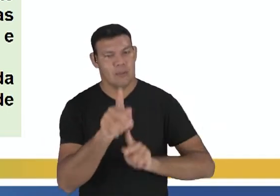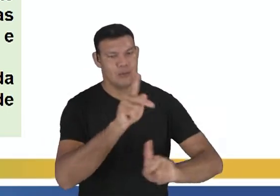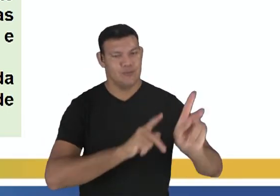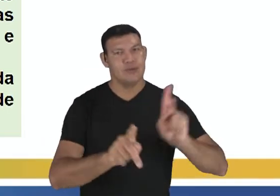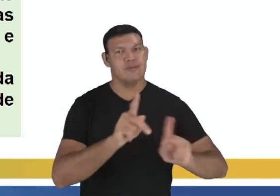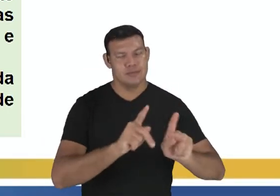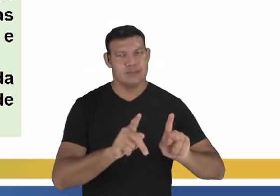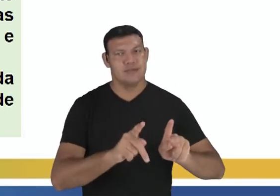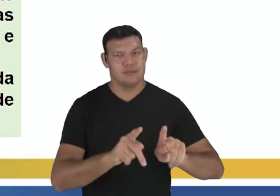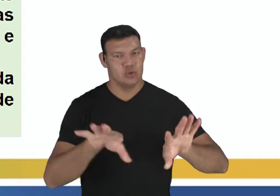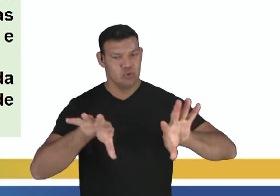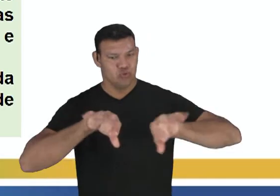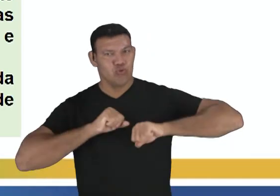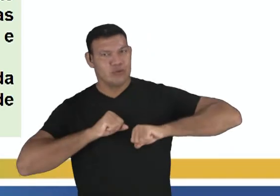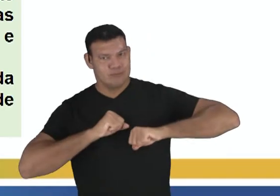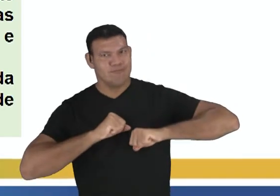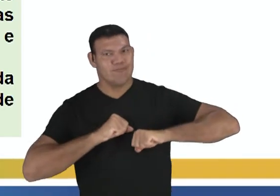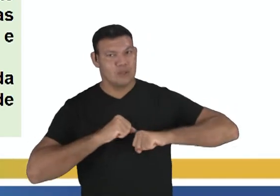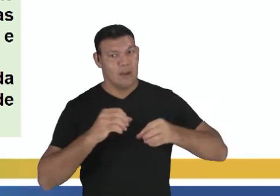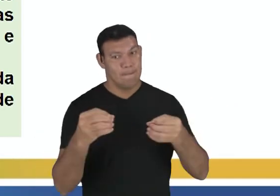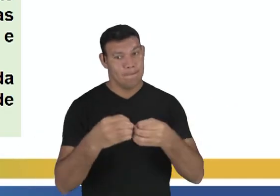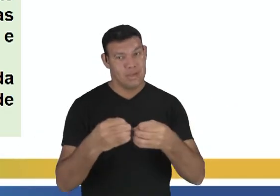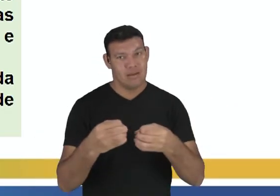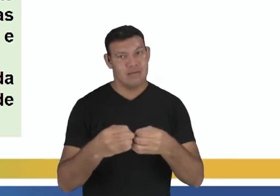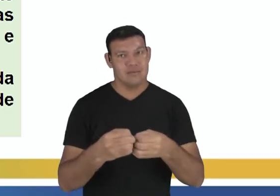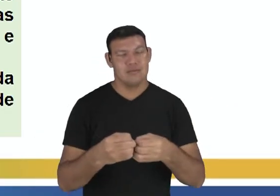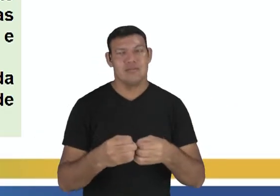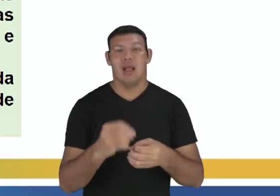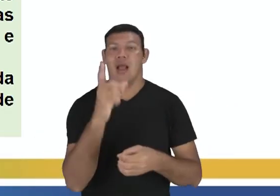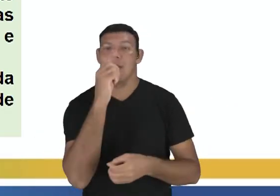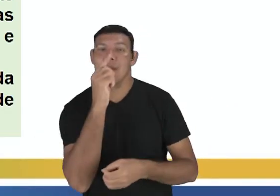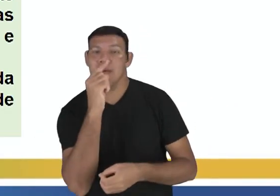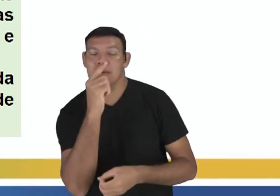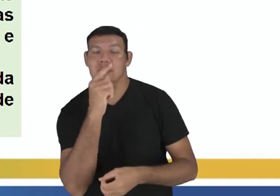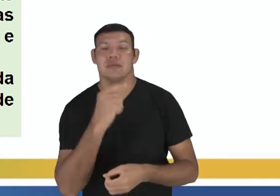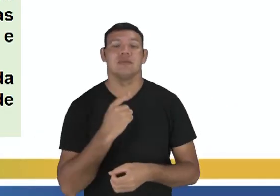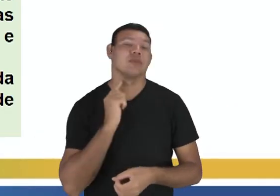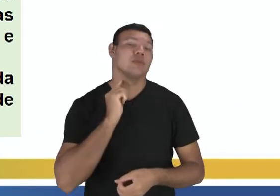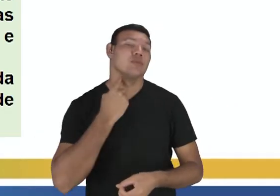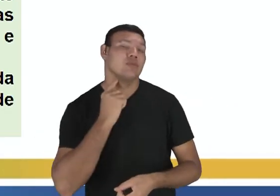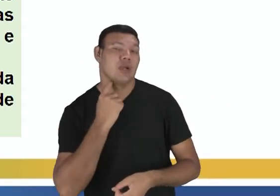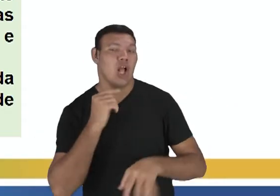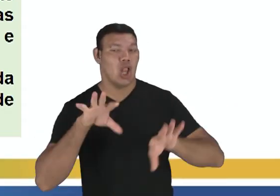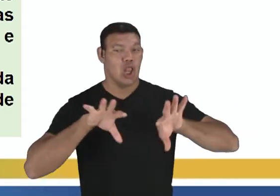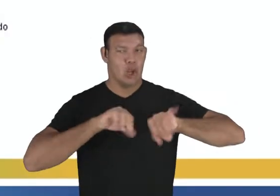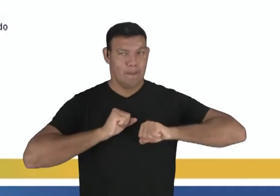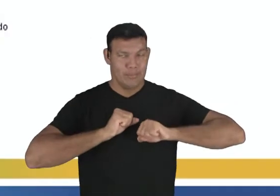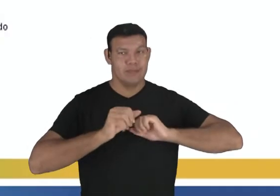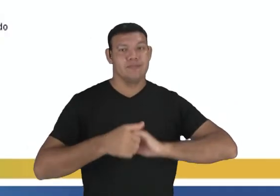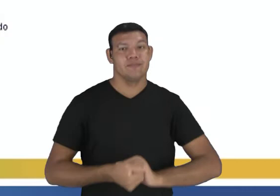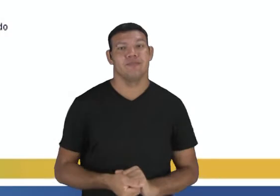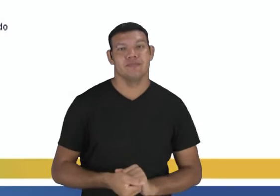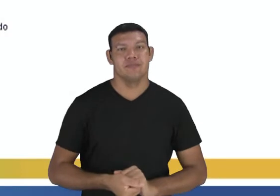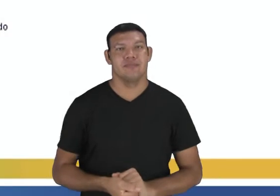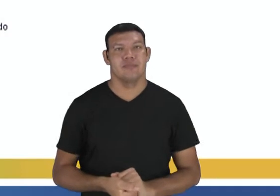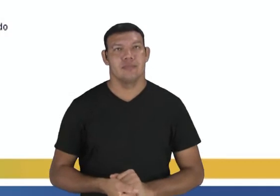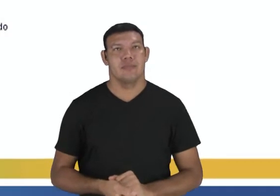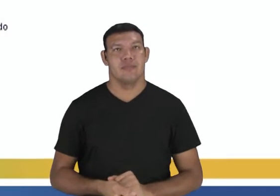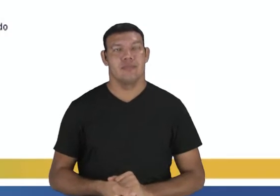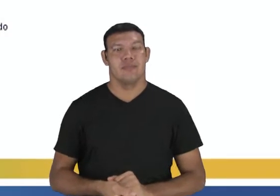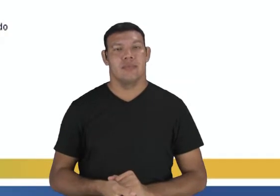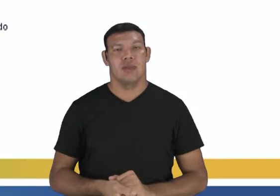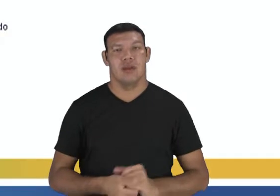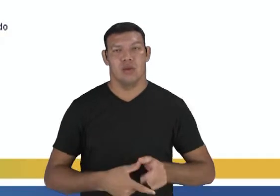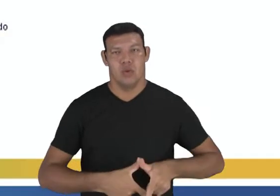pessoas que estão em contato com reservatórios de água que estão poluídos e contaminados, tá bom? Nós temos aqui